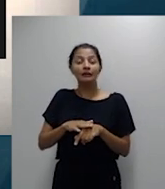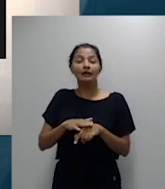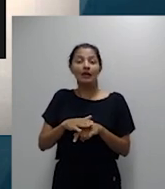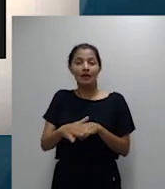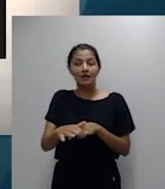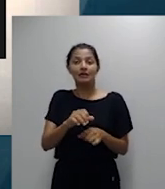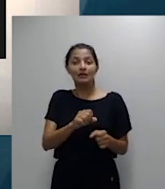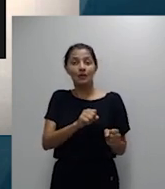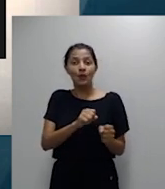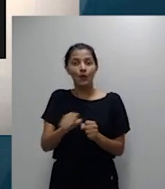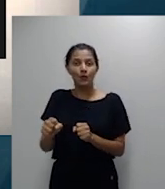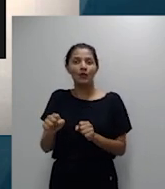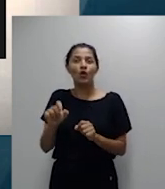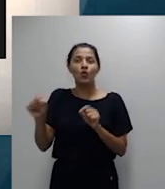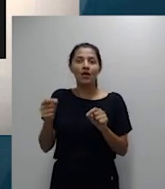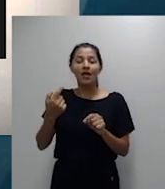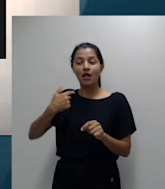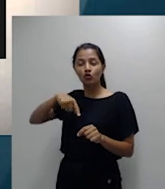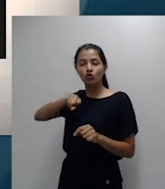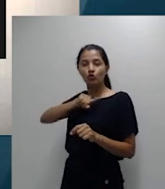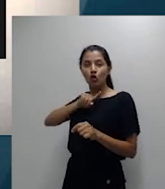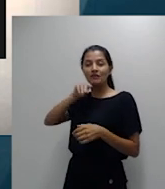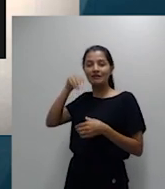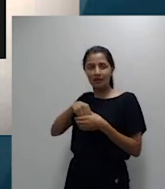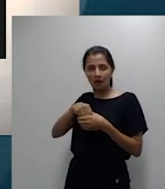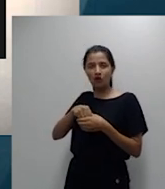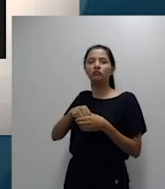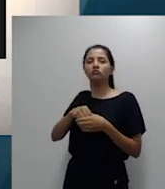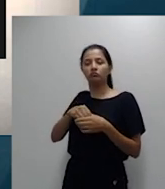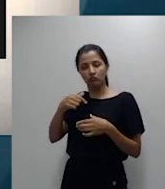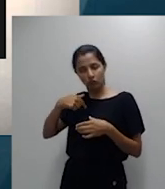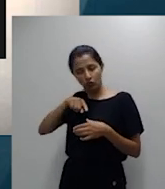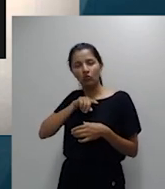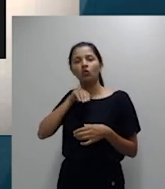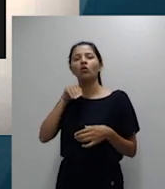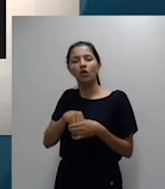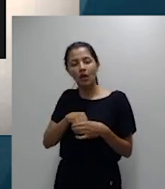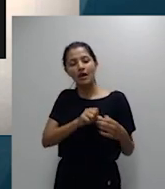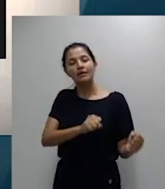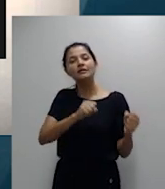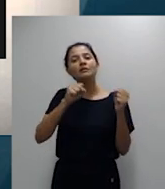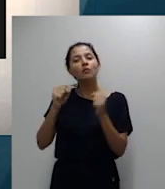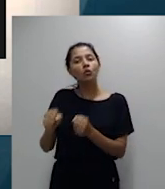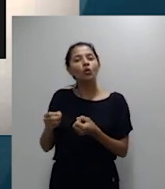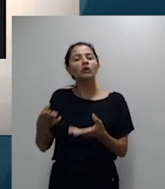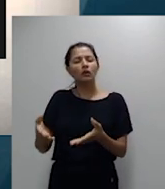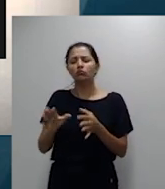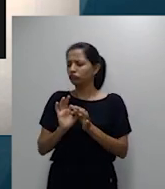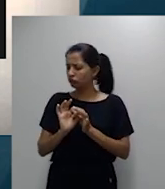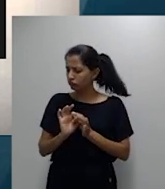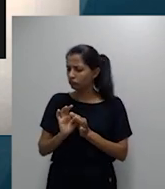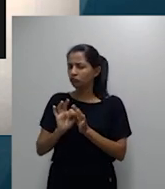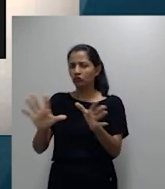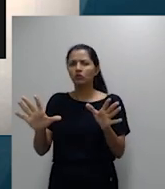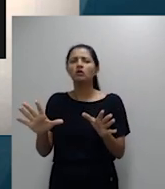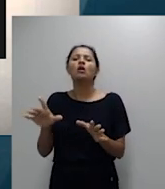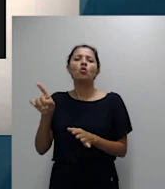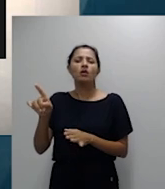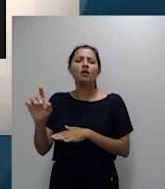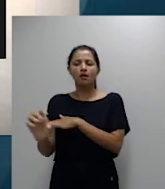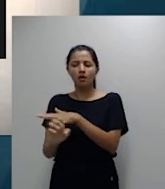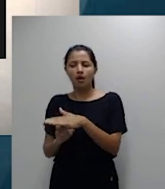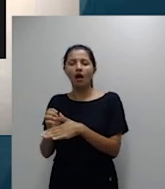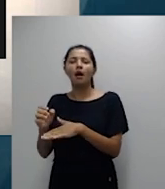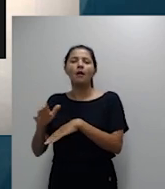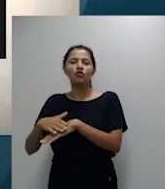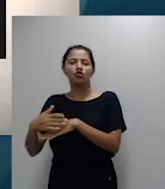poder uma vez que no nosso caso no carro então diretamente ao poder concedente autorizou a concessionária de